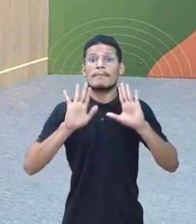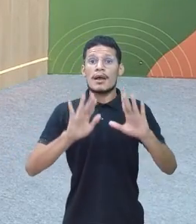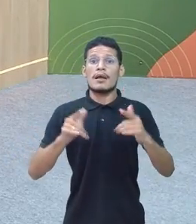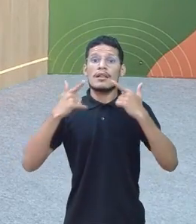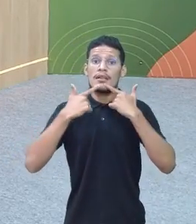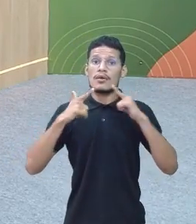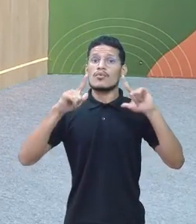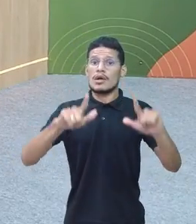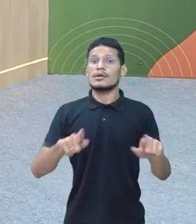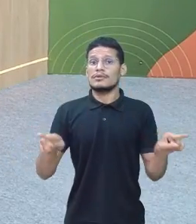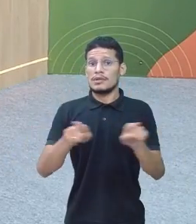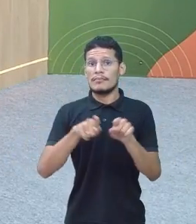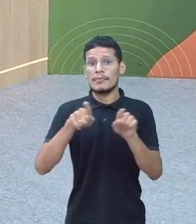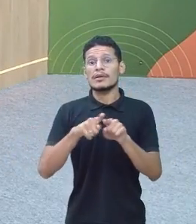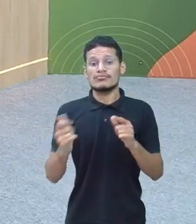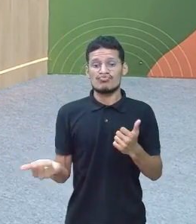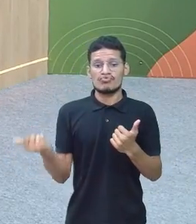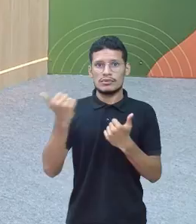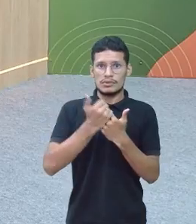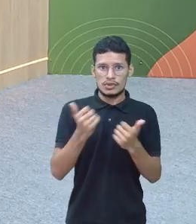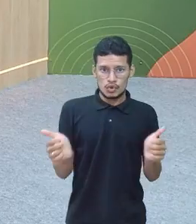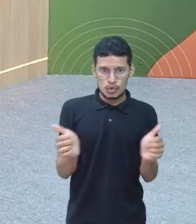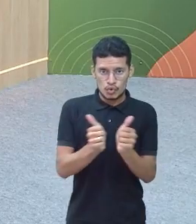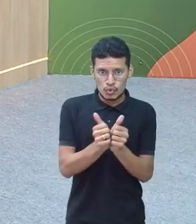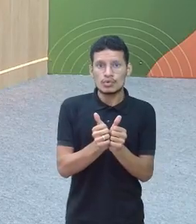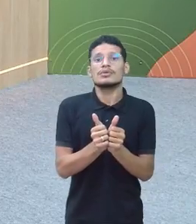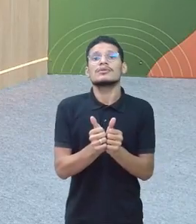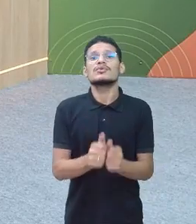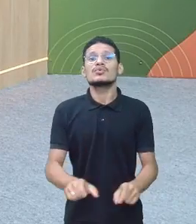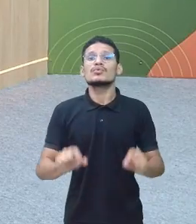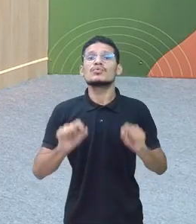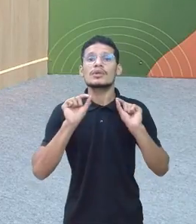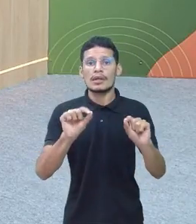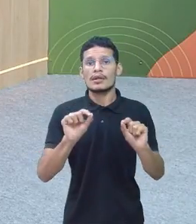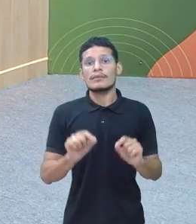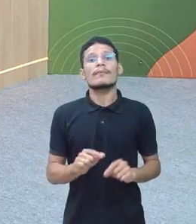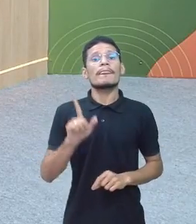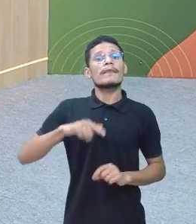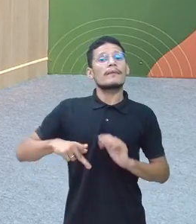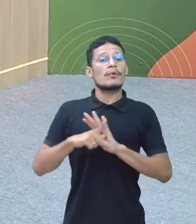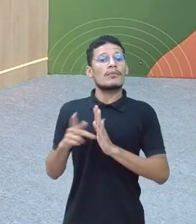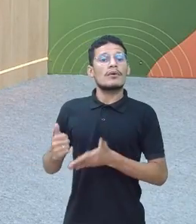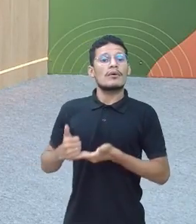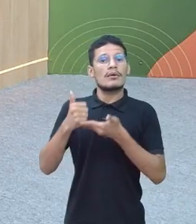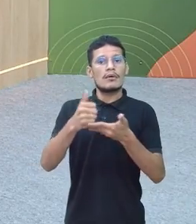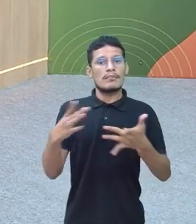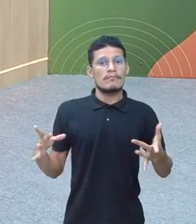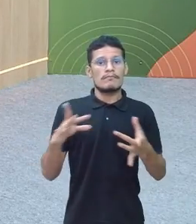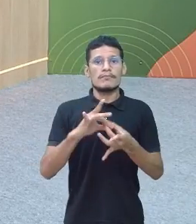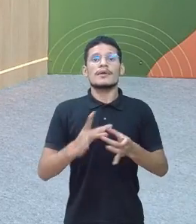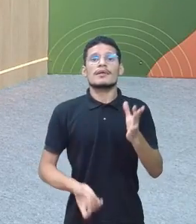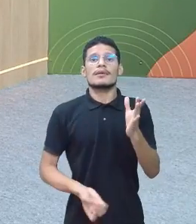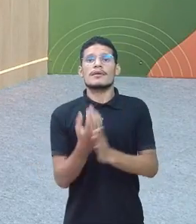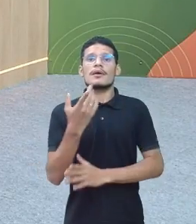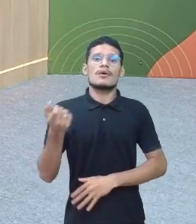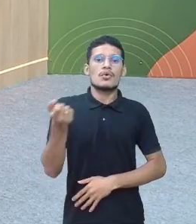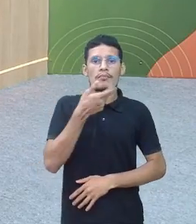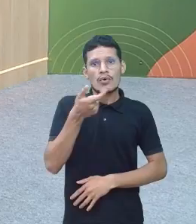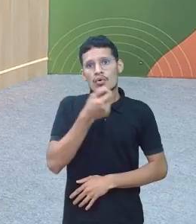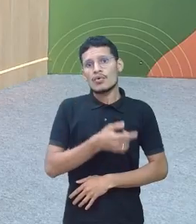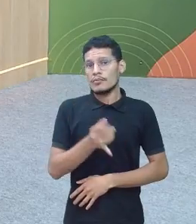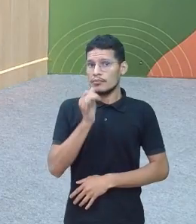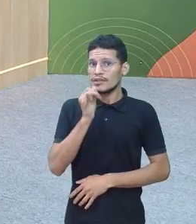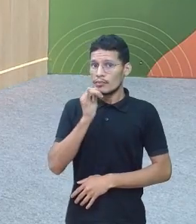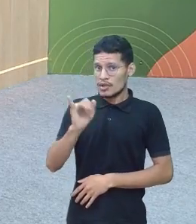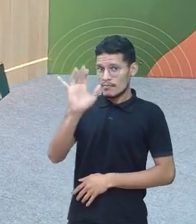linguagem também vem ao auxílio da imagem para justamente fazer esse conjunto harmonioso que vai produzir humor. Então, eu